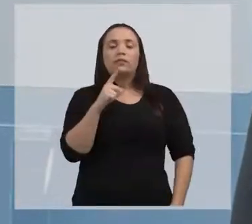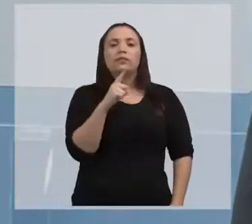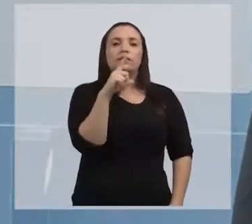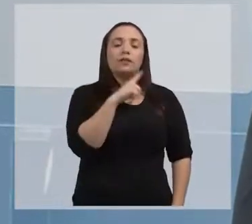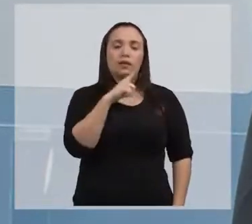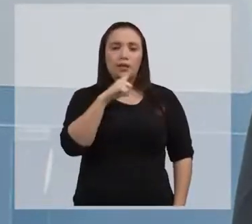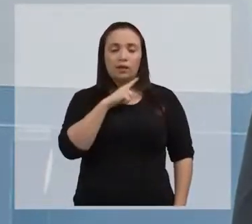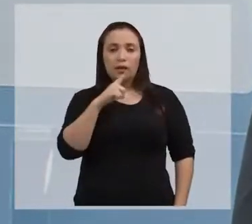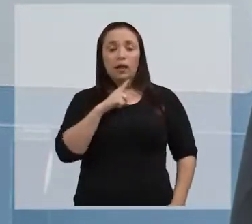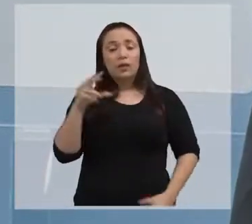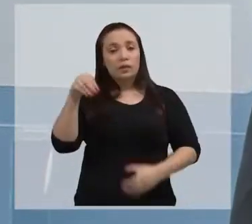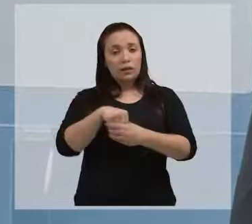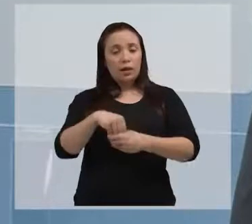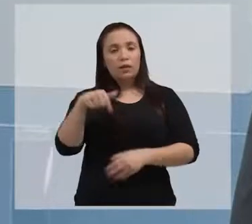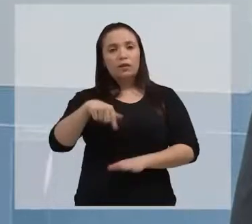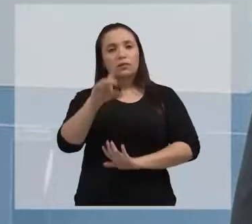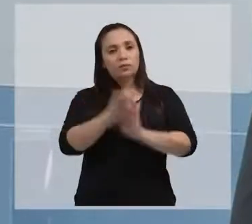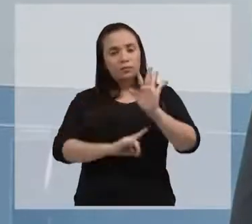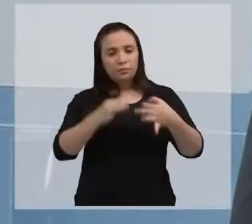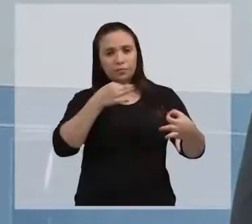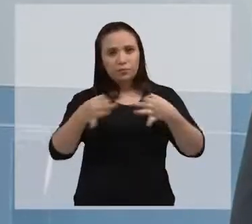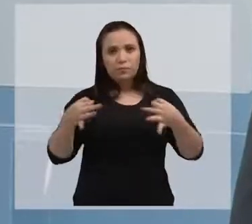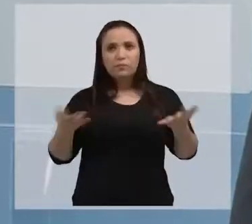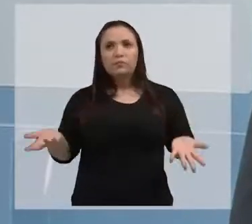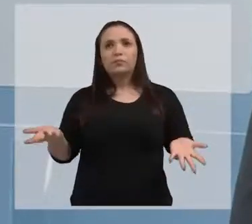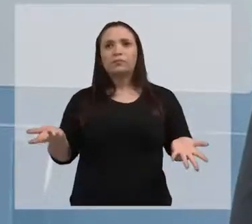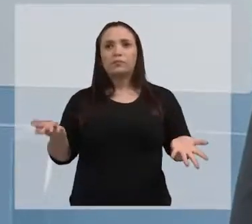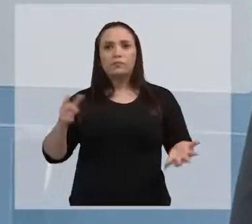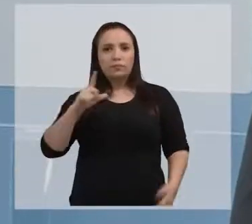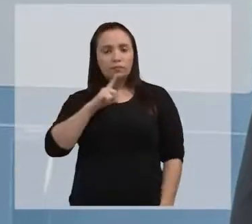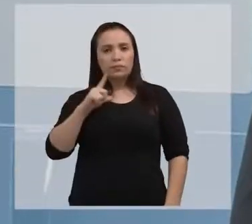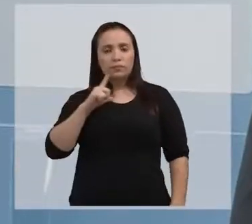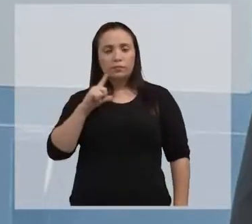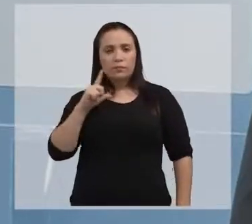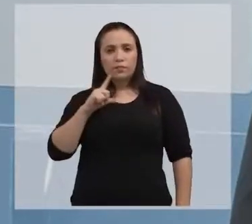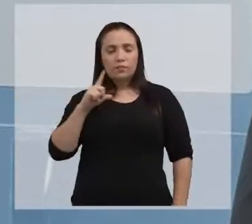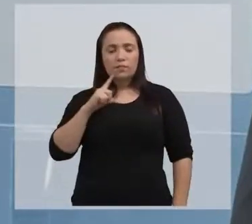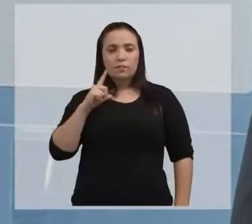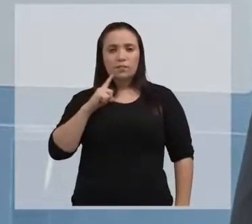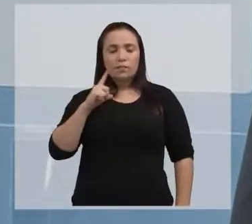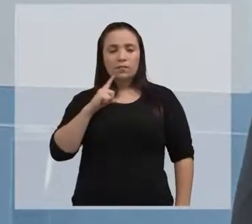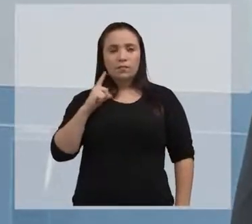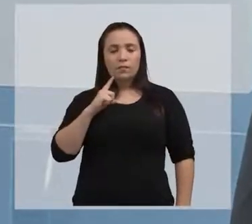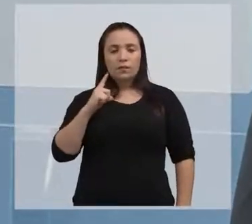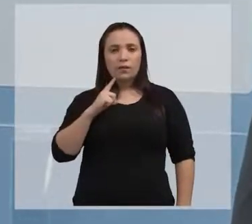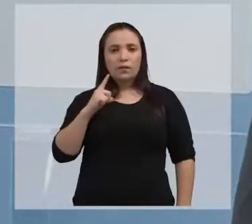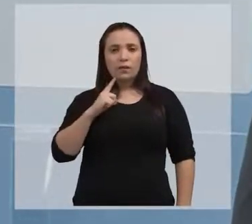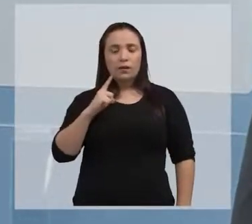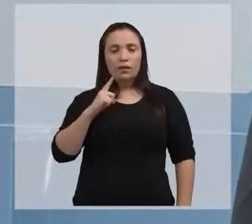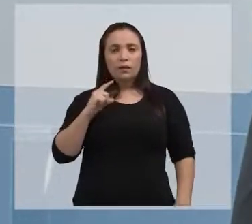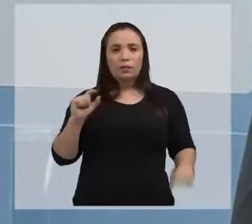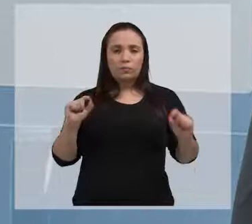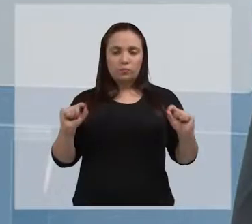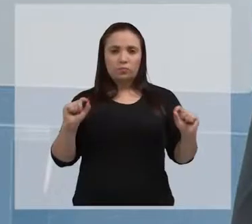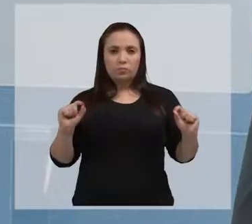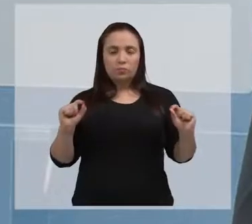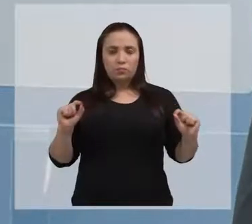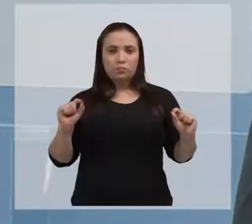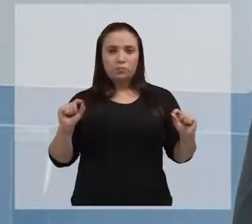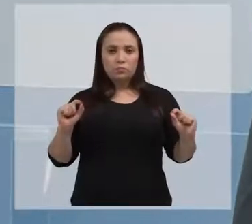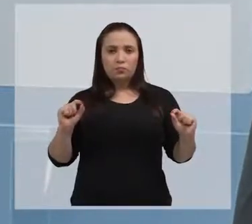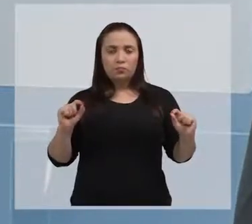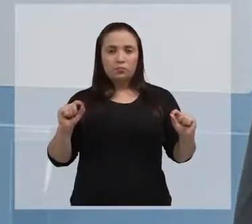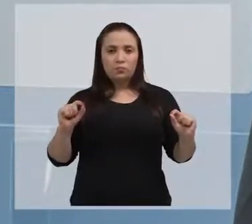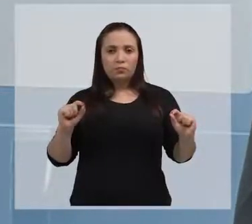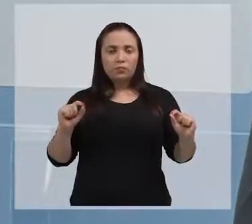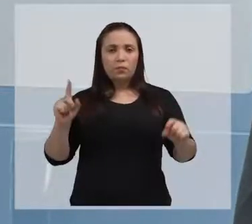do nosso Estado Democrático de Direito, que repete aquela composição pensada e idealizada